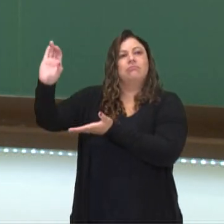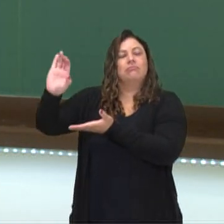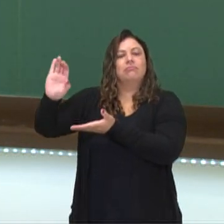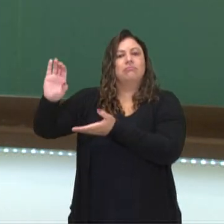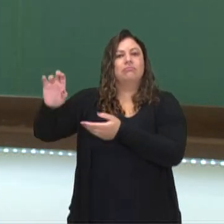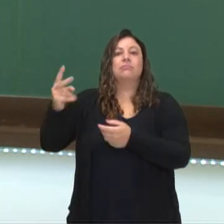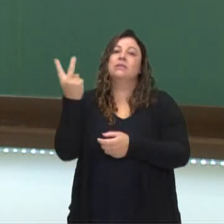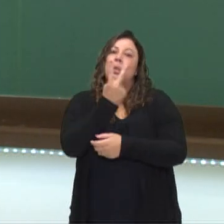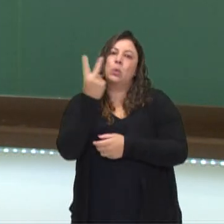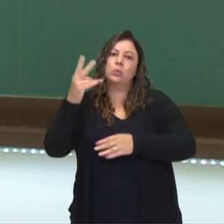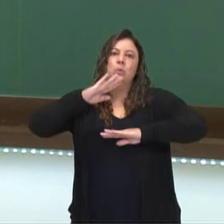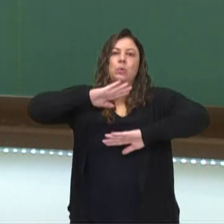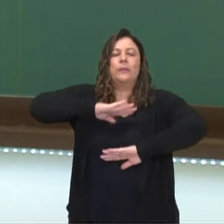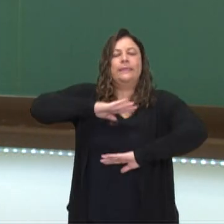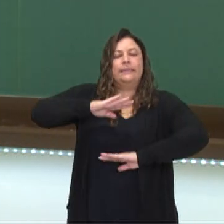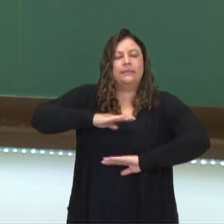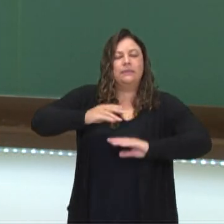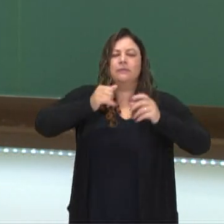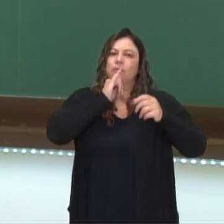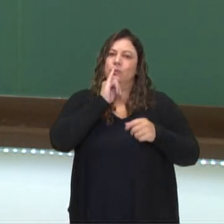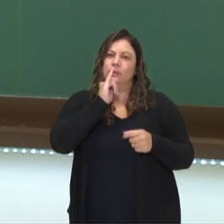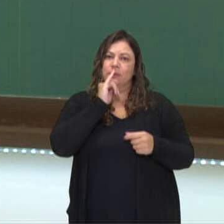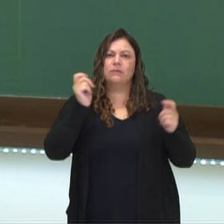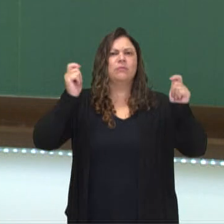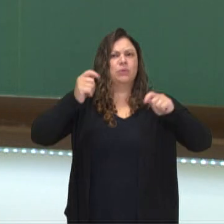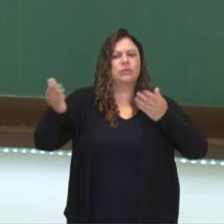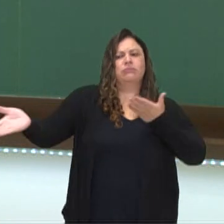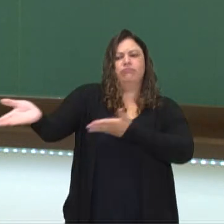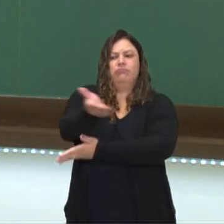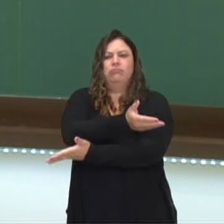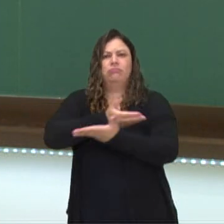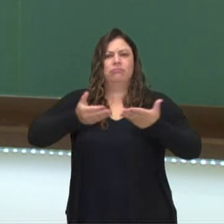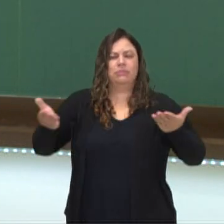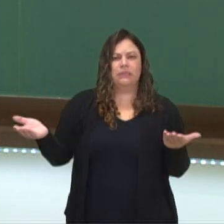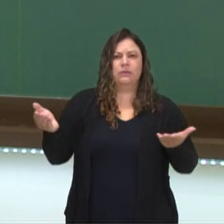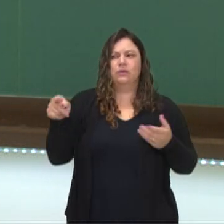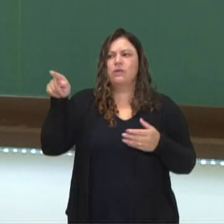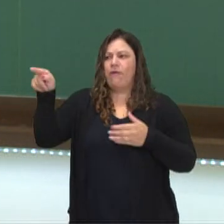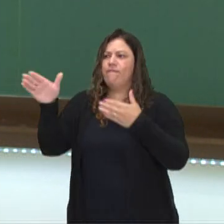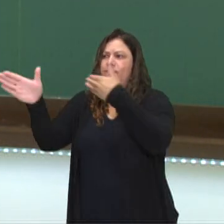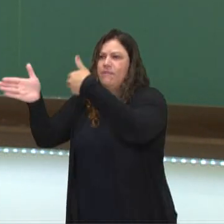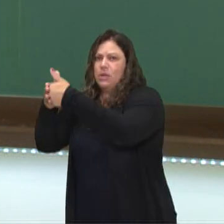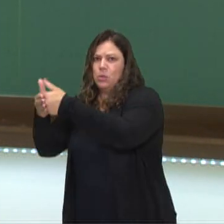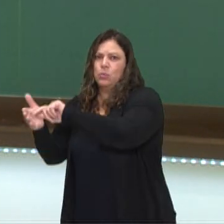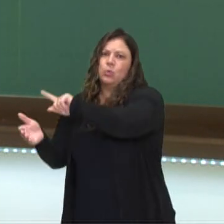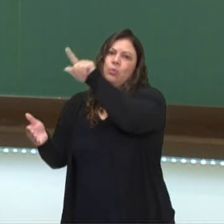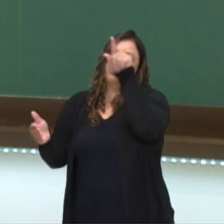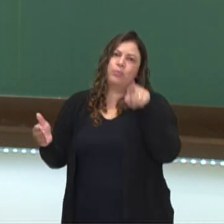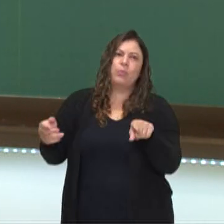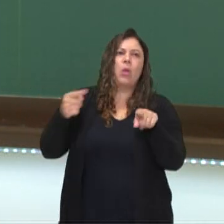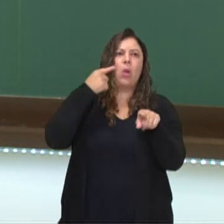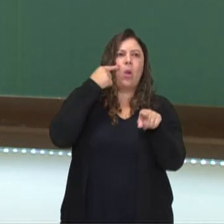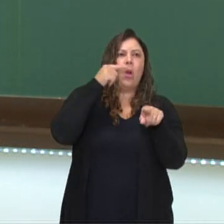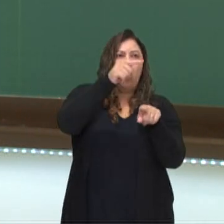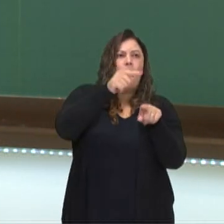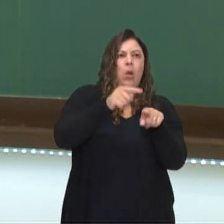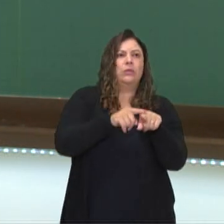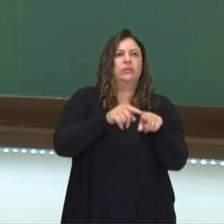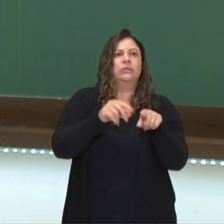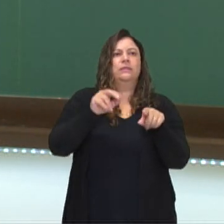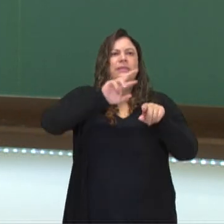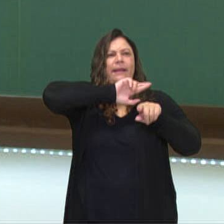situações, exemplo, porém pode-se negociar em Tóquio, fechou a Bolsa de Tóquio, pode-se negociar em Xangai, Frankfurt e